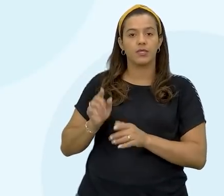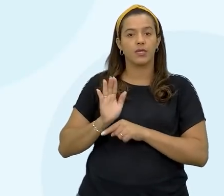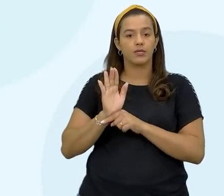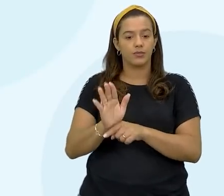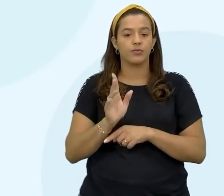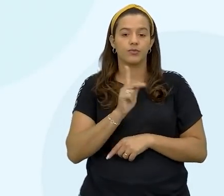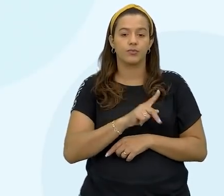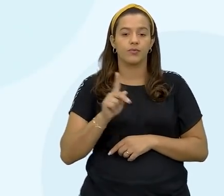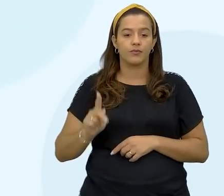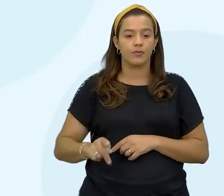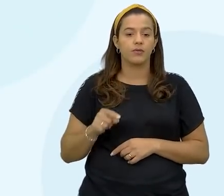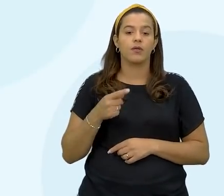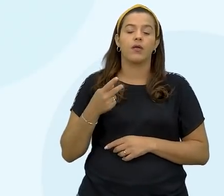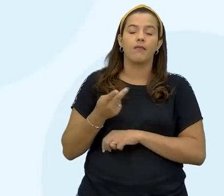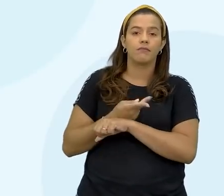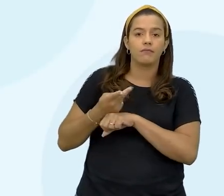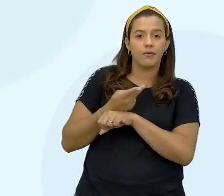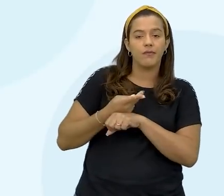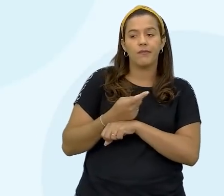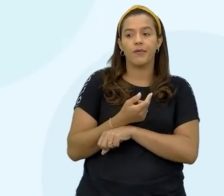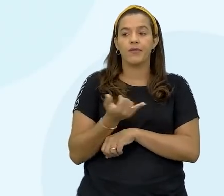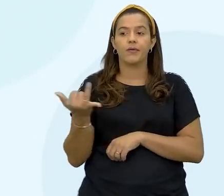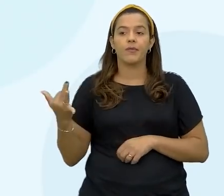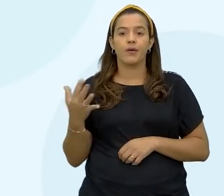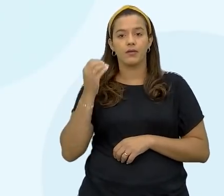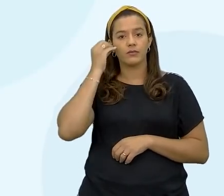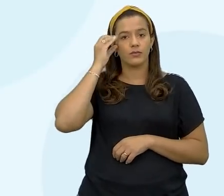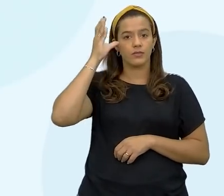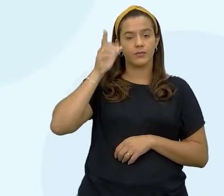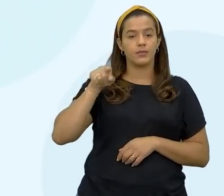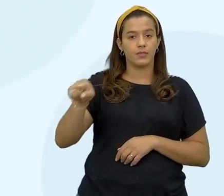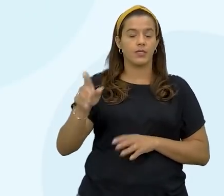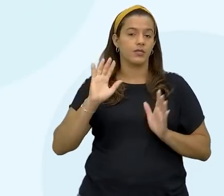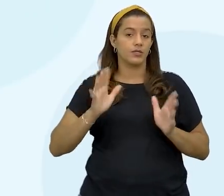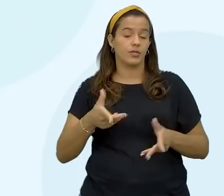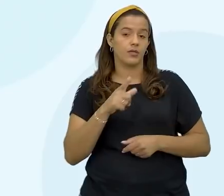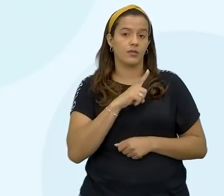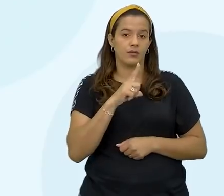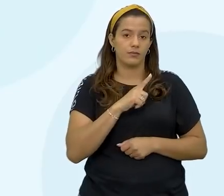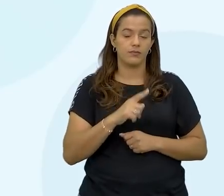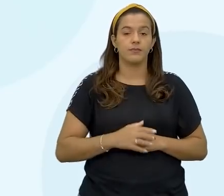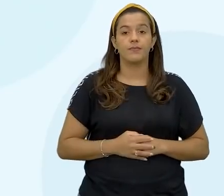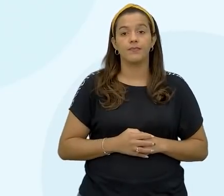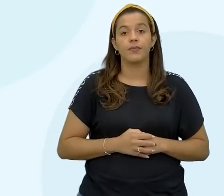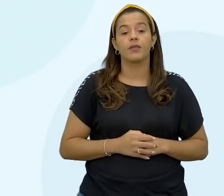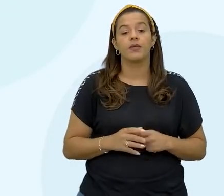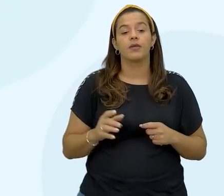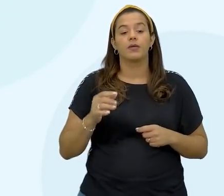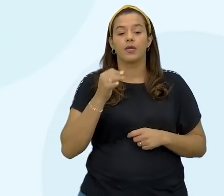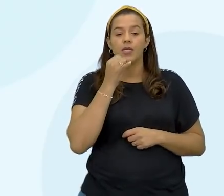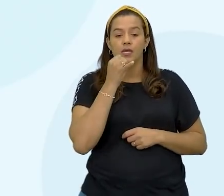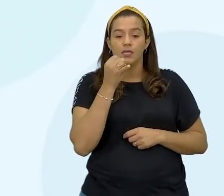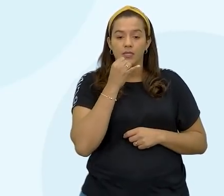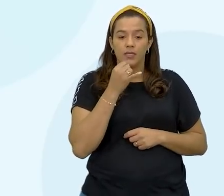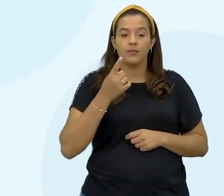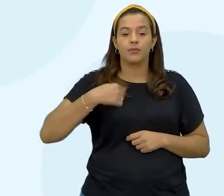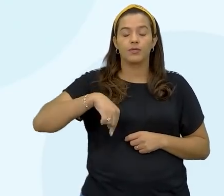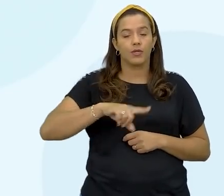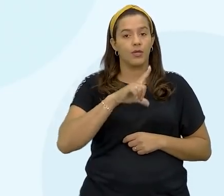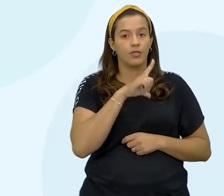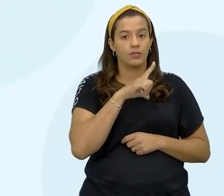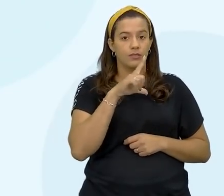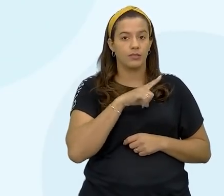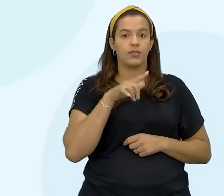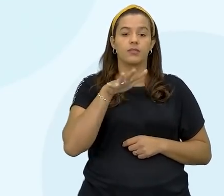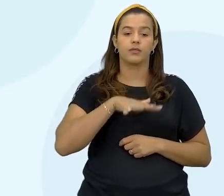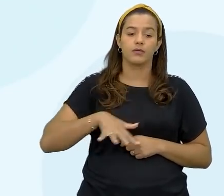na investigação de quais conhecimentos os estudantes já possuem. Exemplo que a gente tem da rede